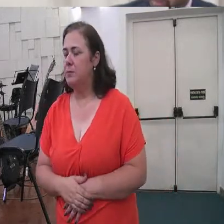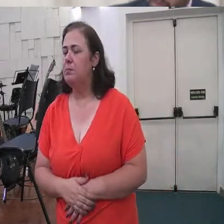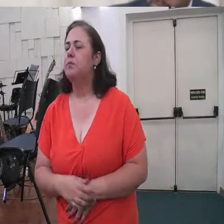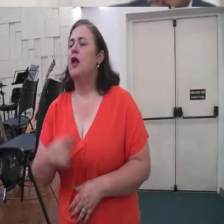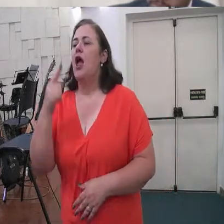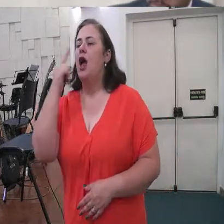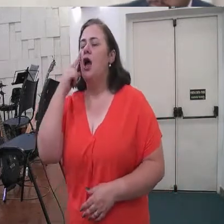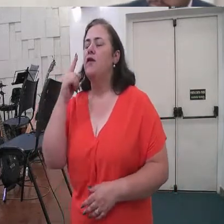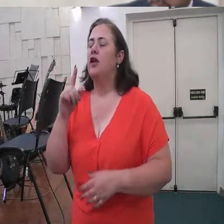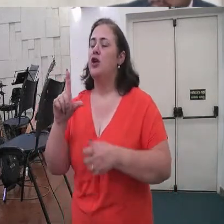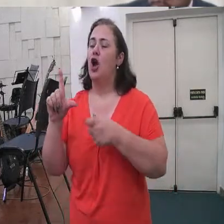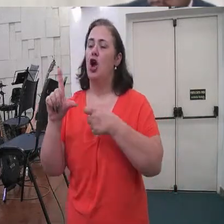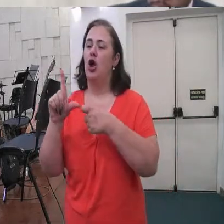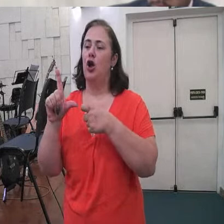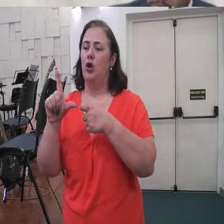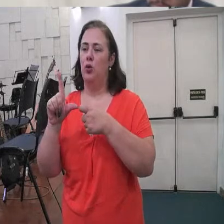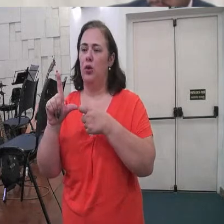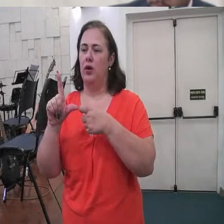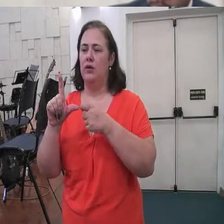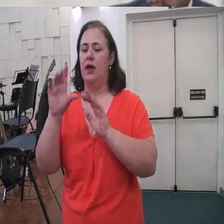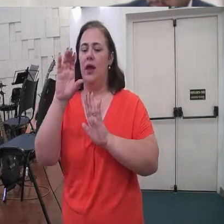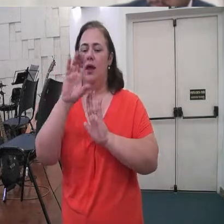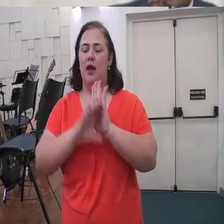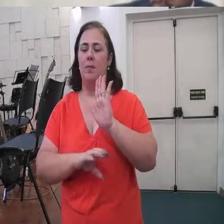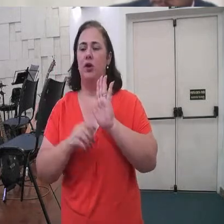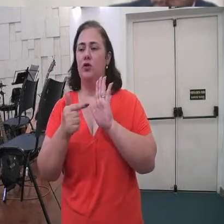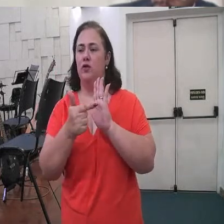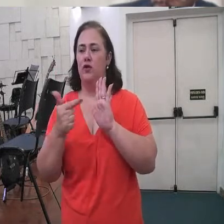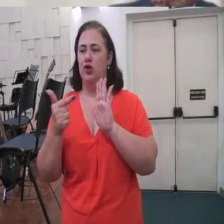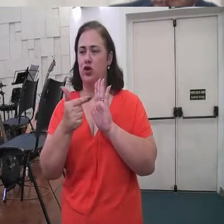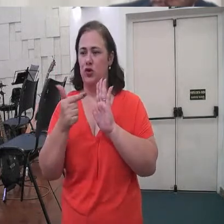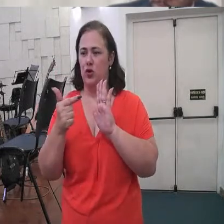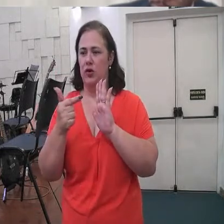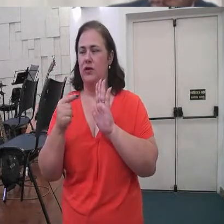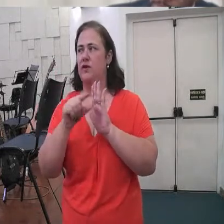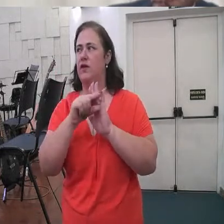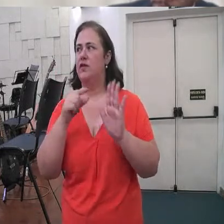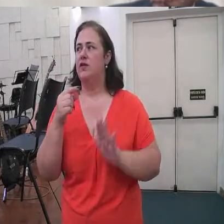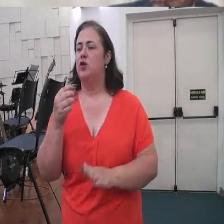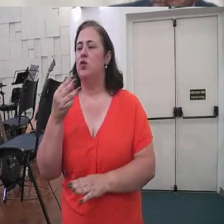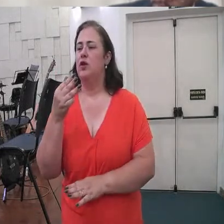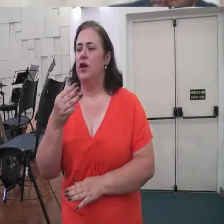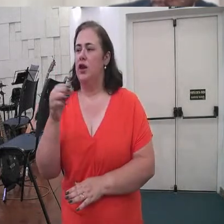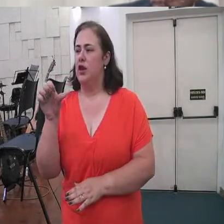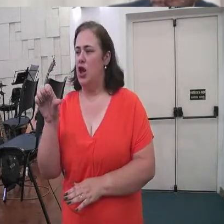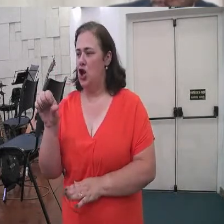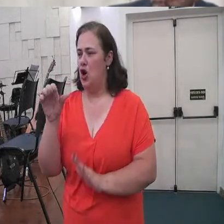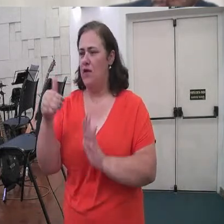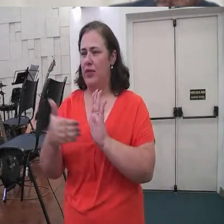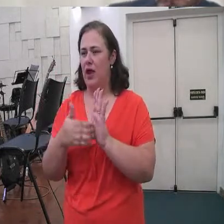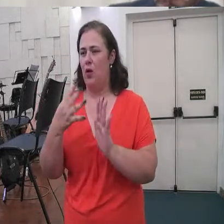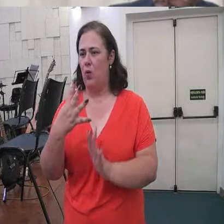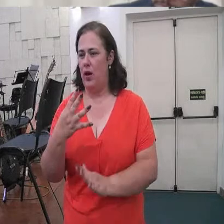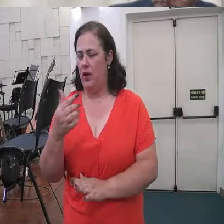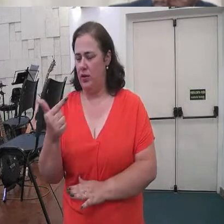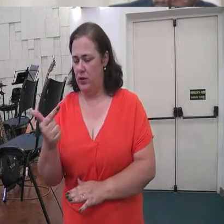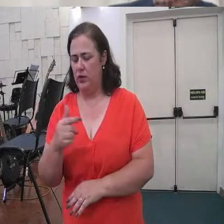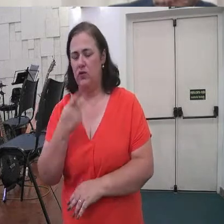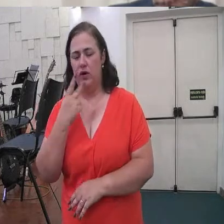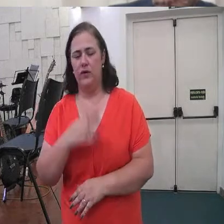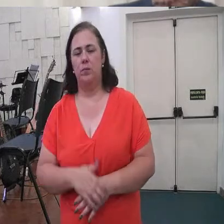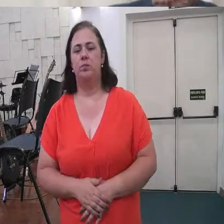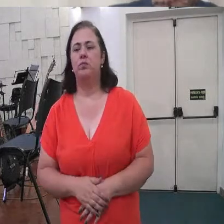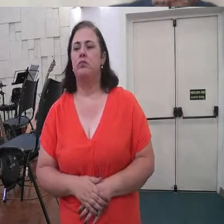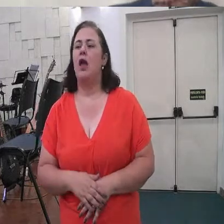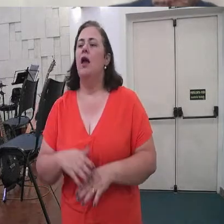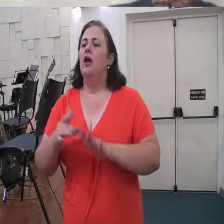Lucas 22, 39 a 42, diz assim: saindo, foi, como de costume, para o Monte